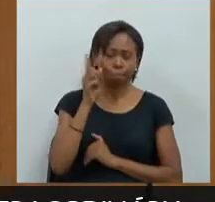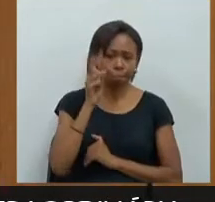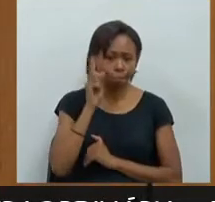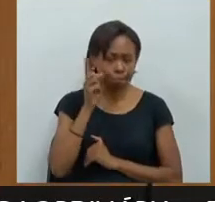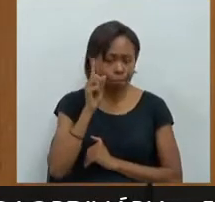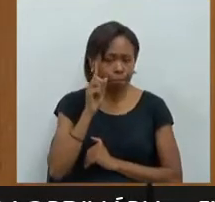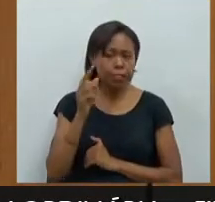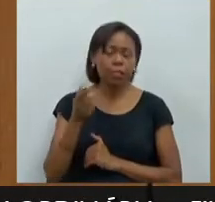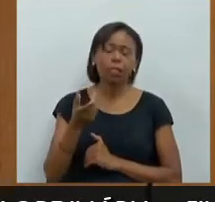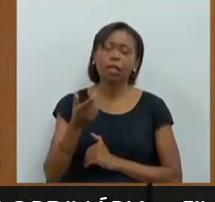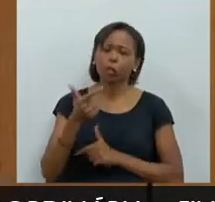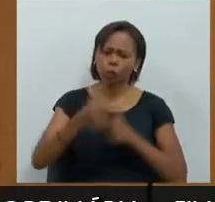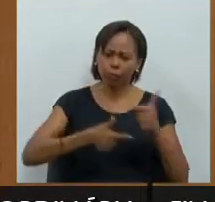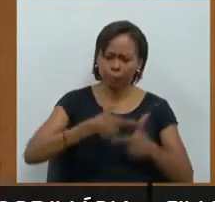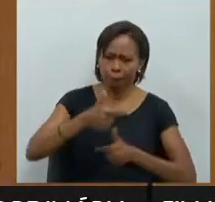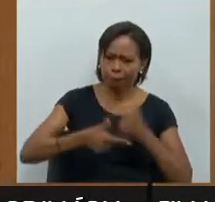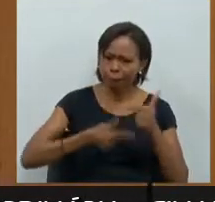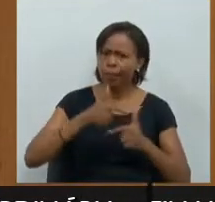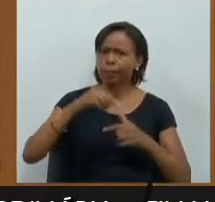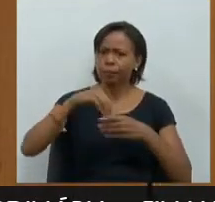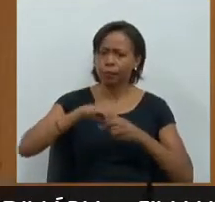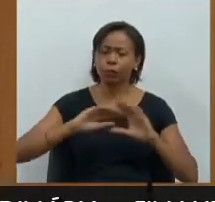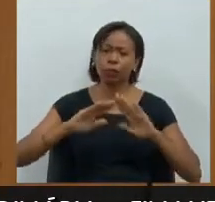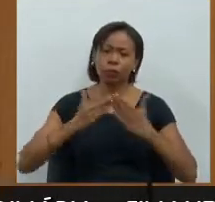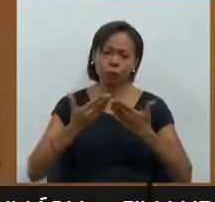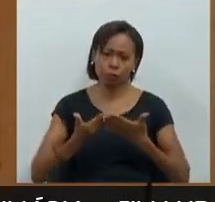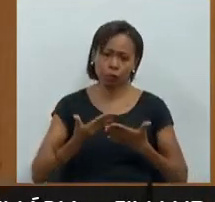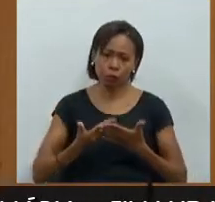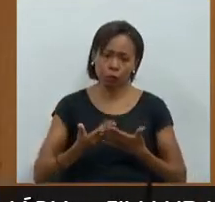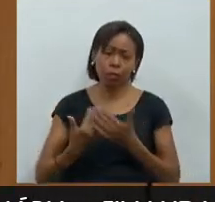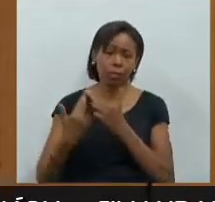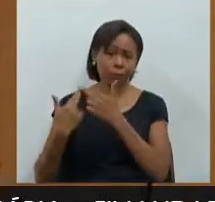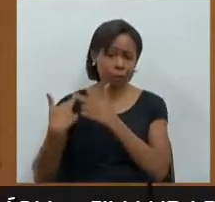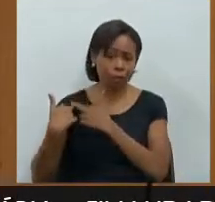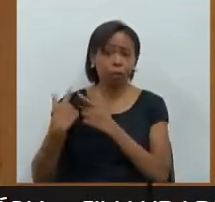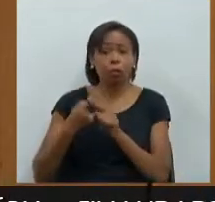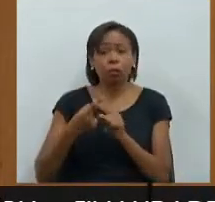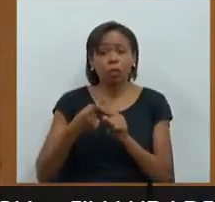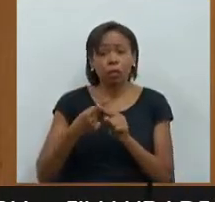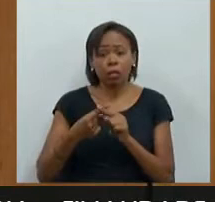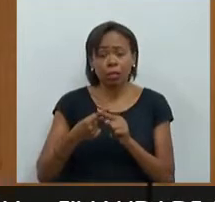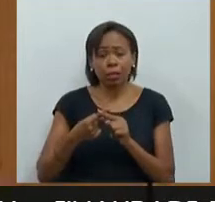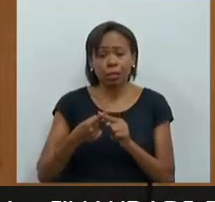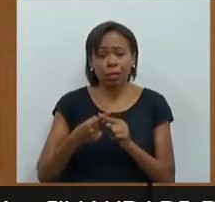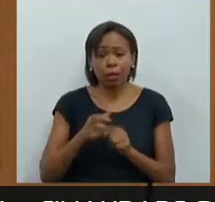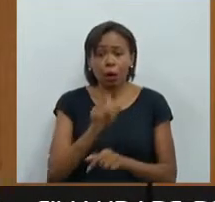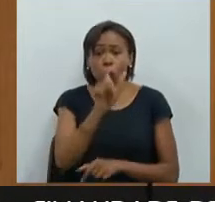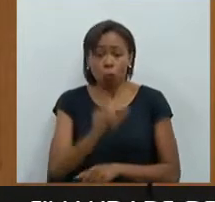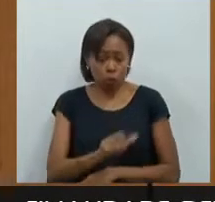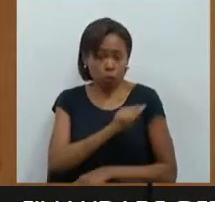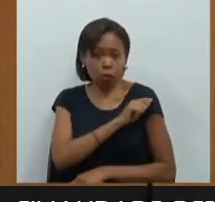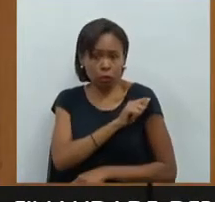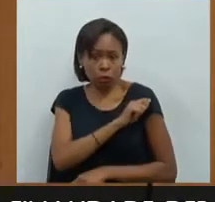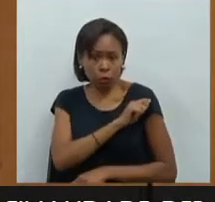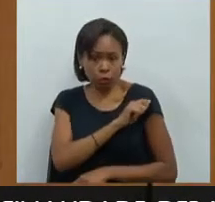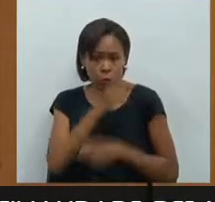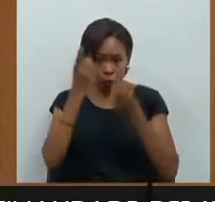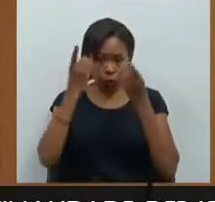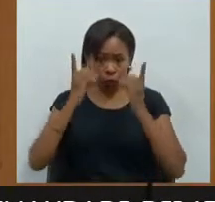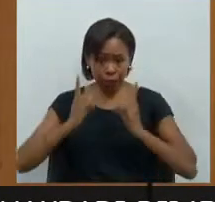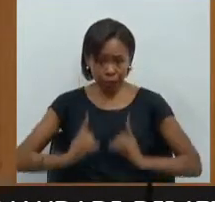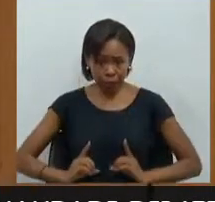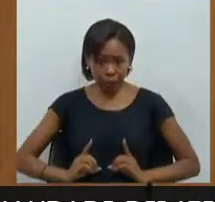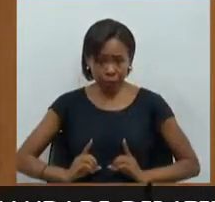nessas tarefas, no olhar para a escola, porque o aluno com deficiência é um aluno